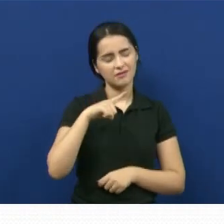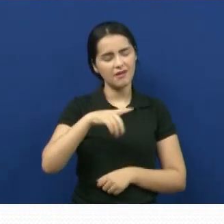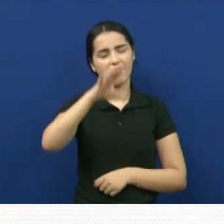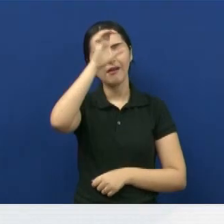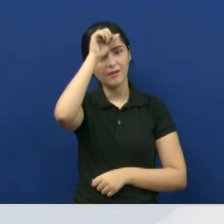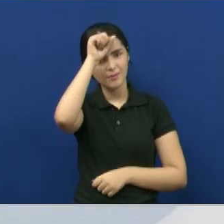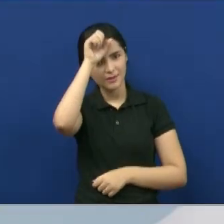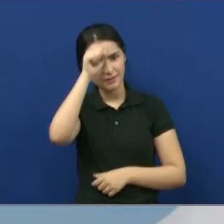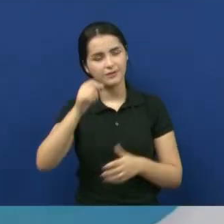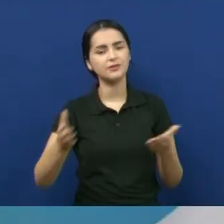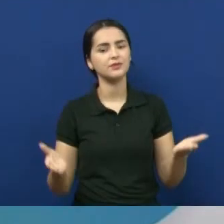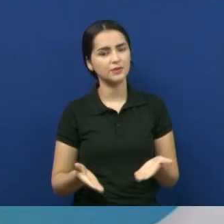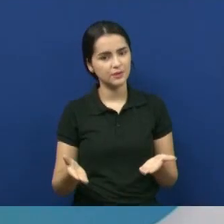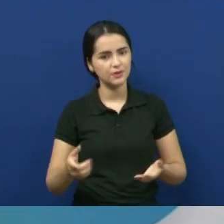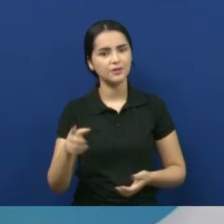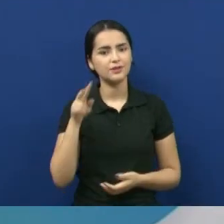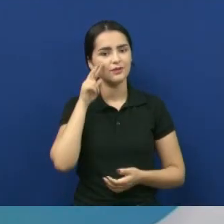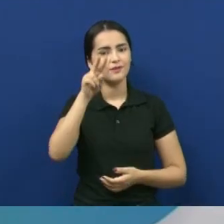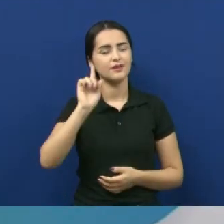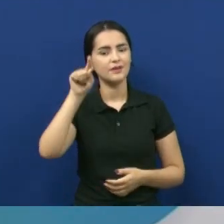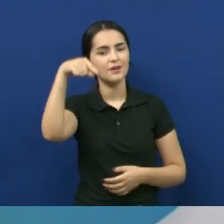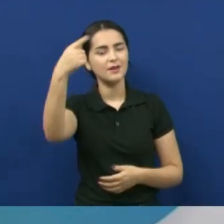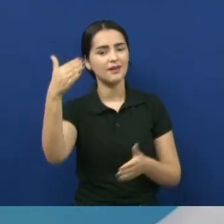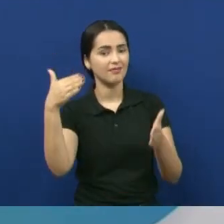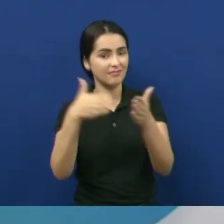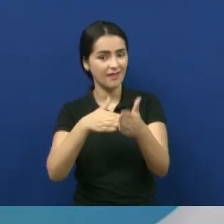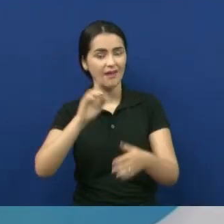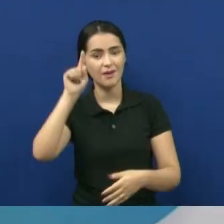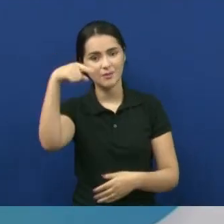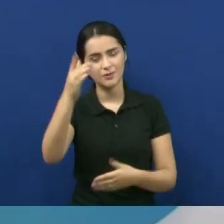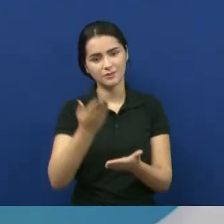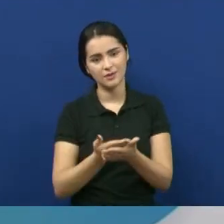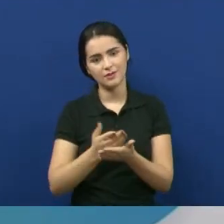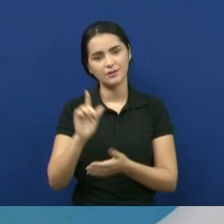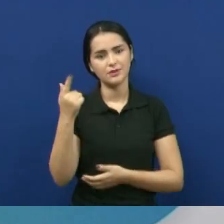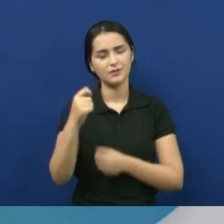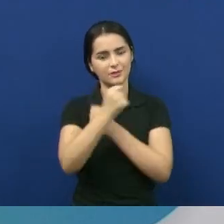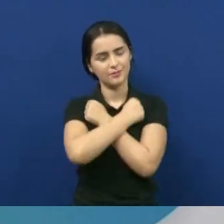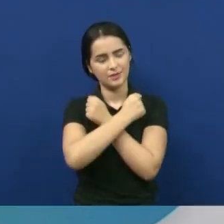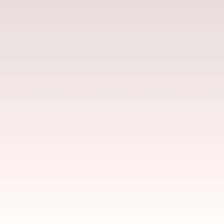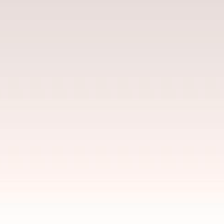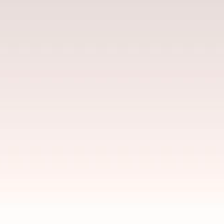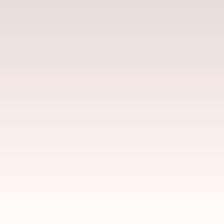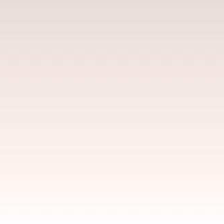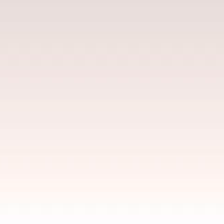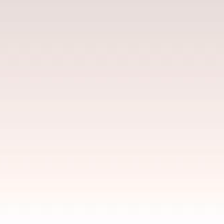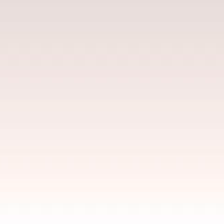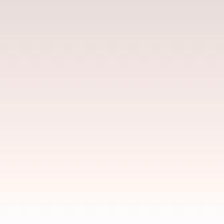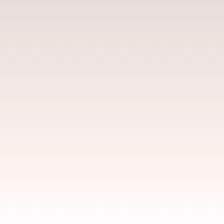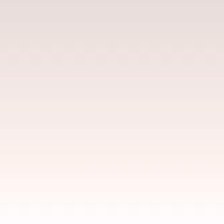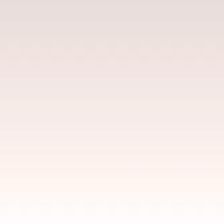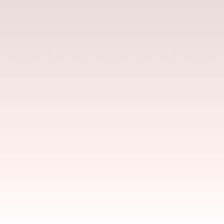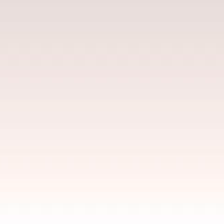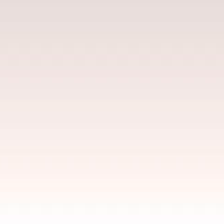pouquinho hoje e te vejo daqui uns dias na próxima aula de Geografia. Um abraço a todos.